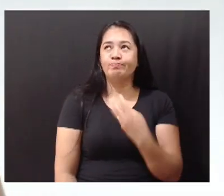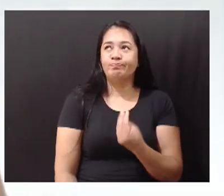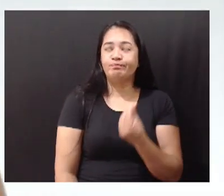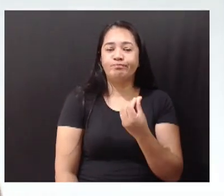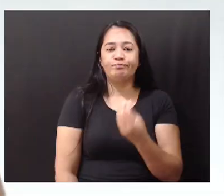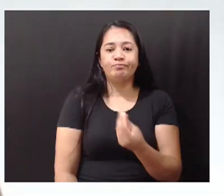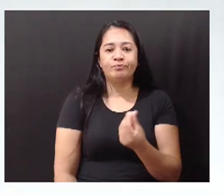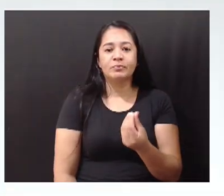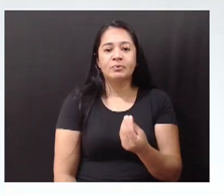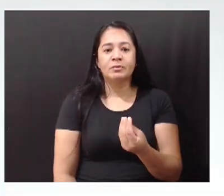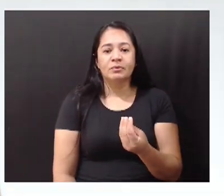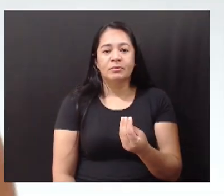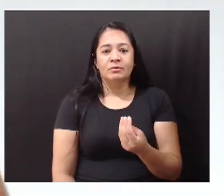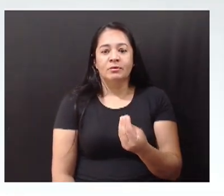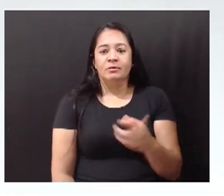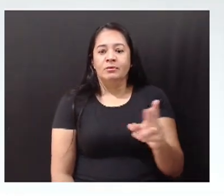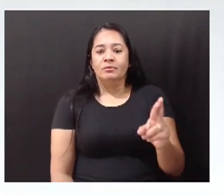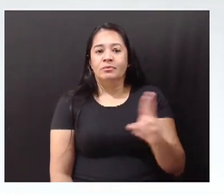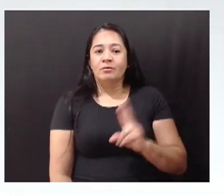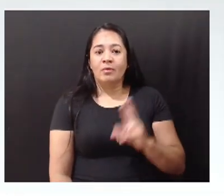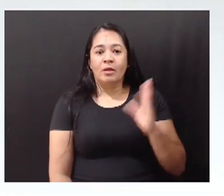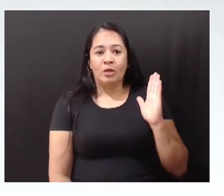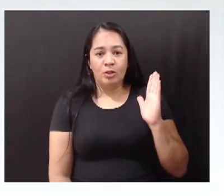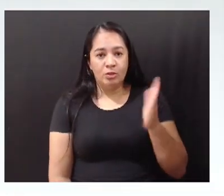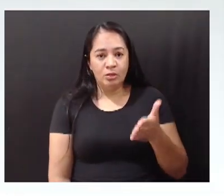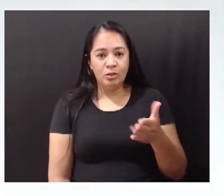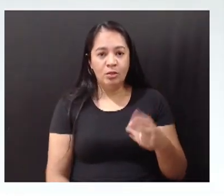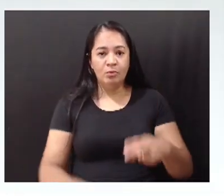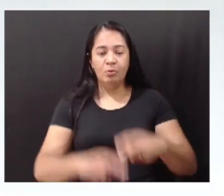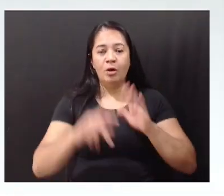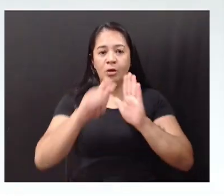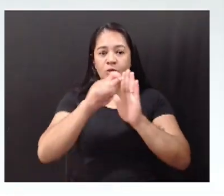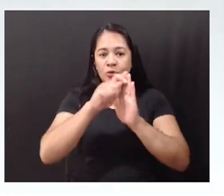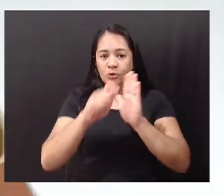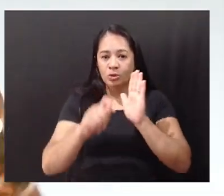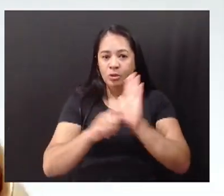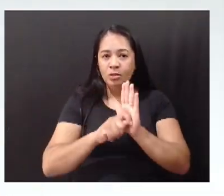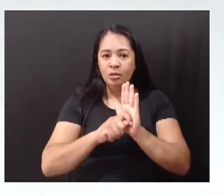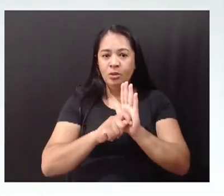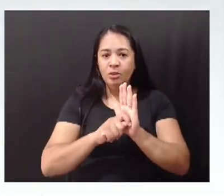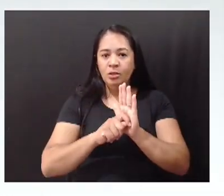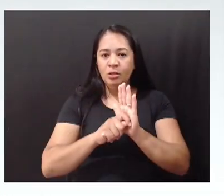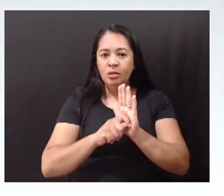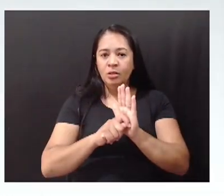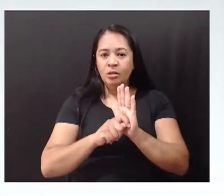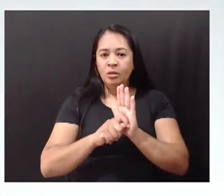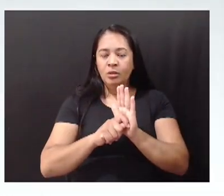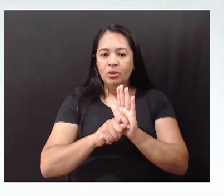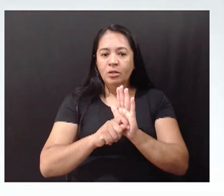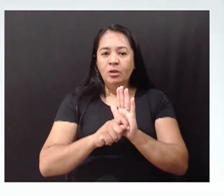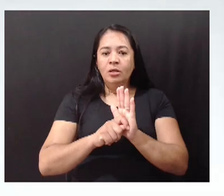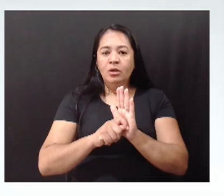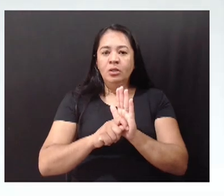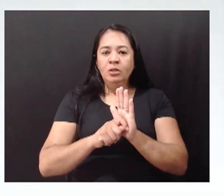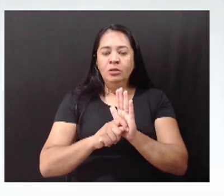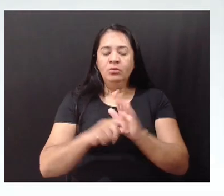essa resposta imediata através dos algoritmos que eu recebo ali naquelas né, através das